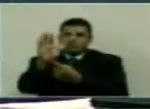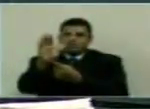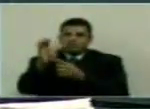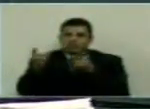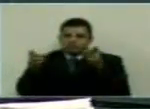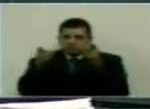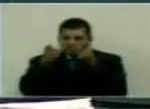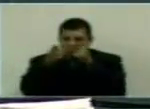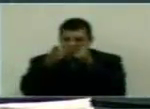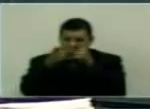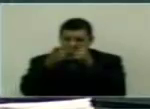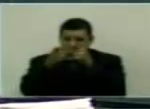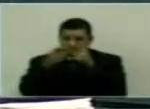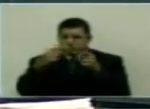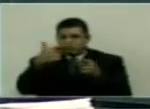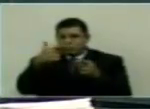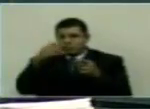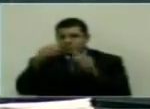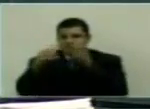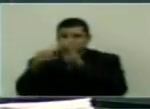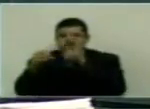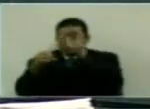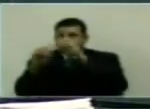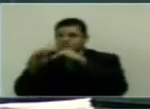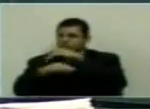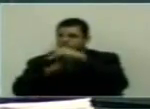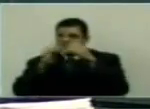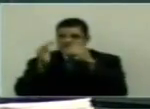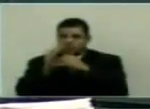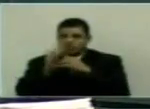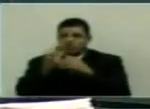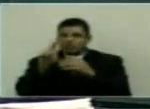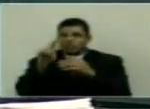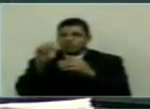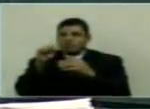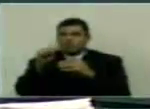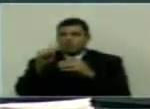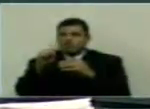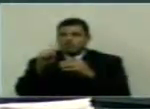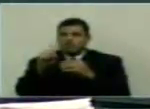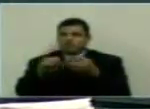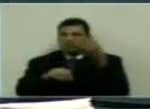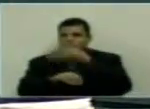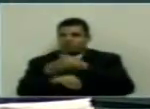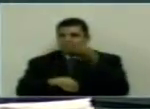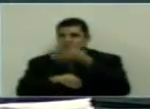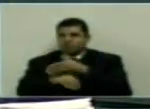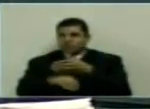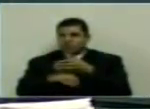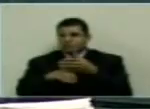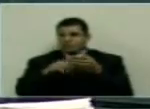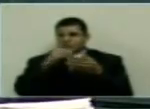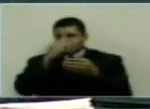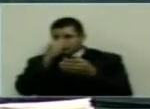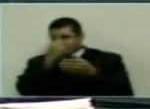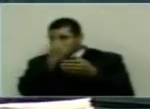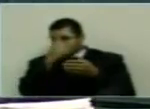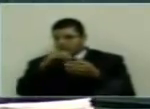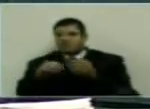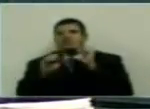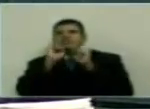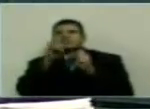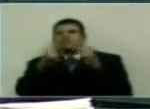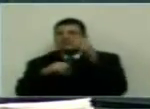de redução de 20% de todo o gasto de custeio e investimento. E se